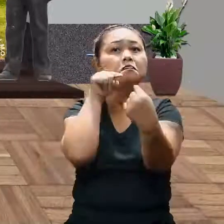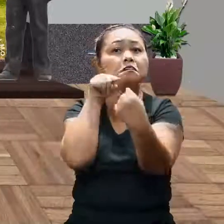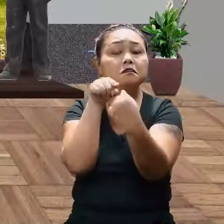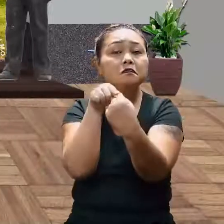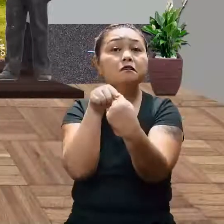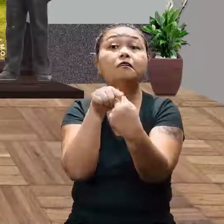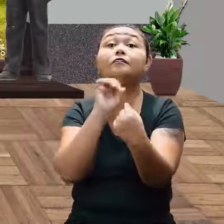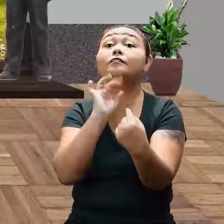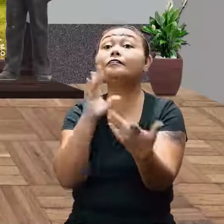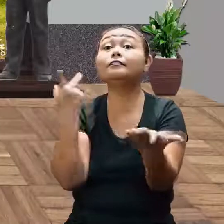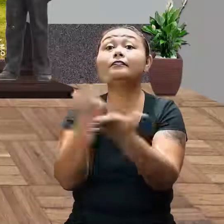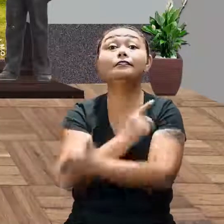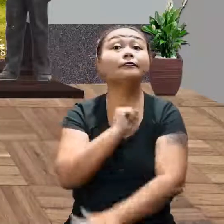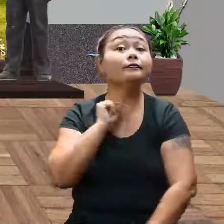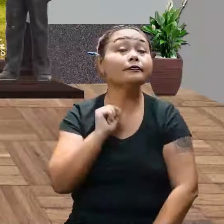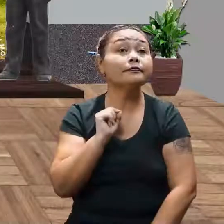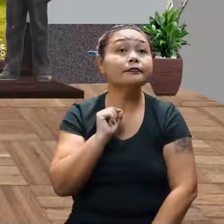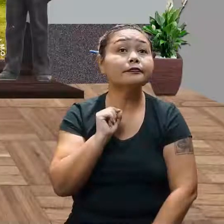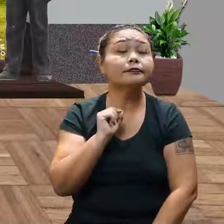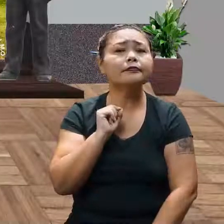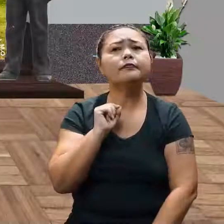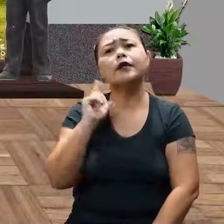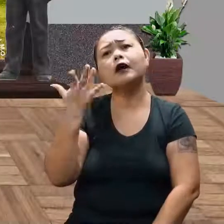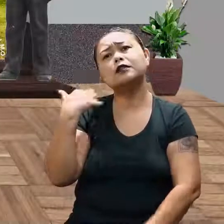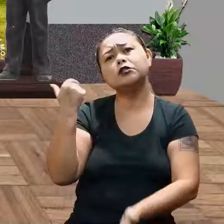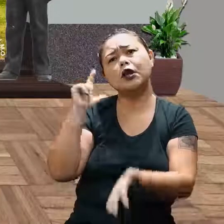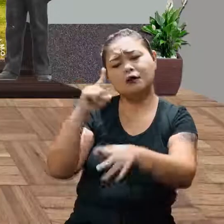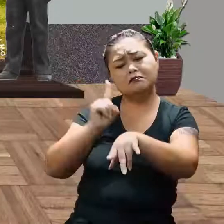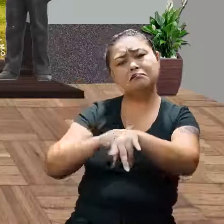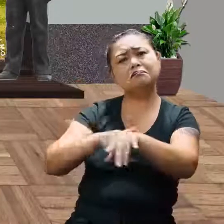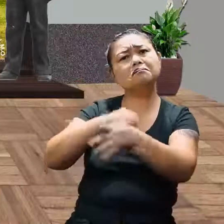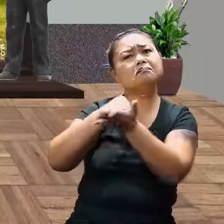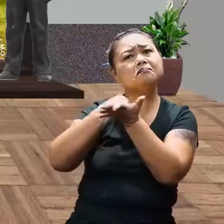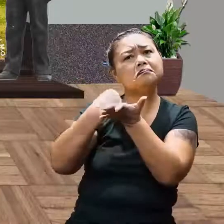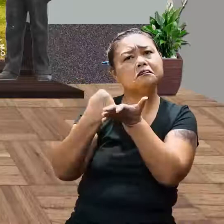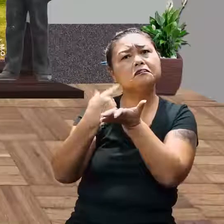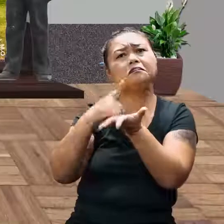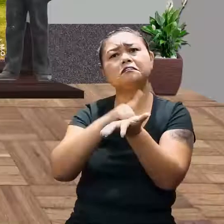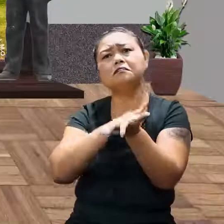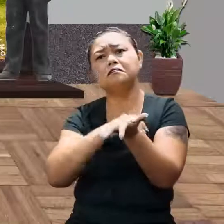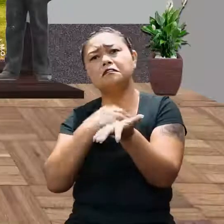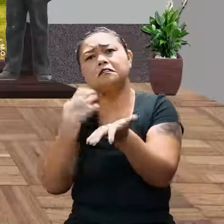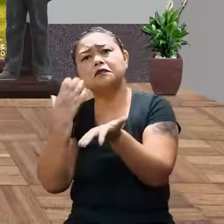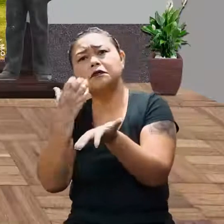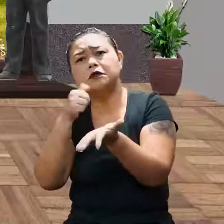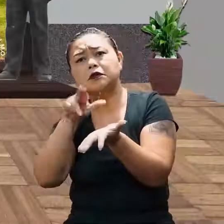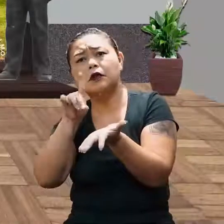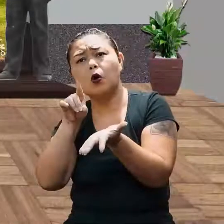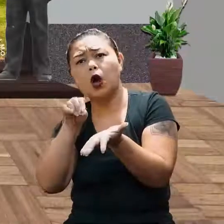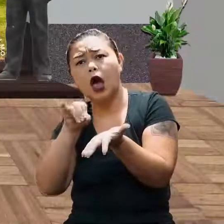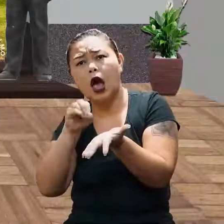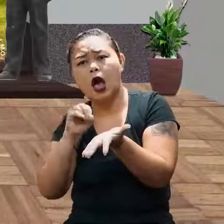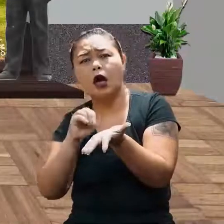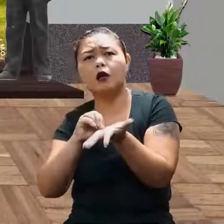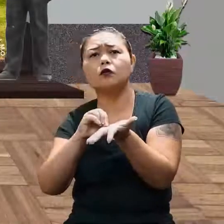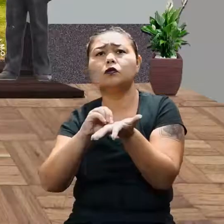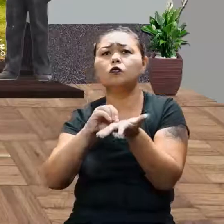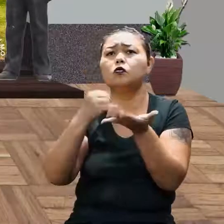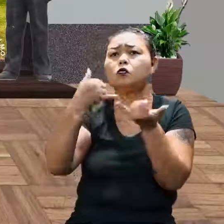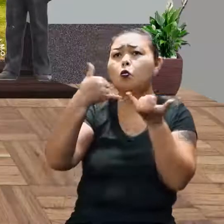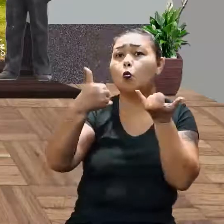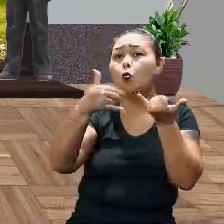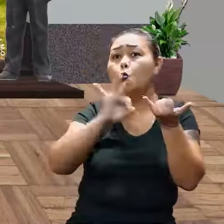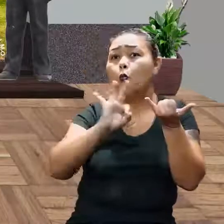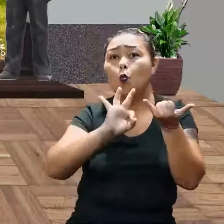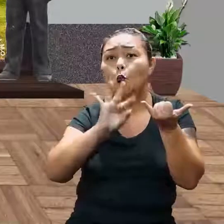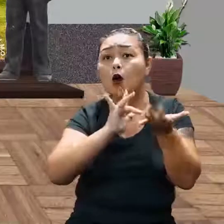que acontece? Ela chega um pouco tardia, nós já temos o rádio amador, nós já temos o telégrafo sem